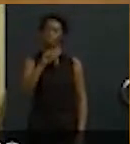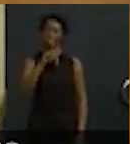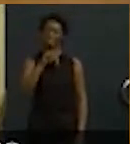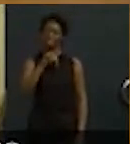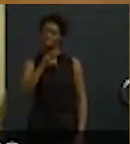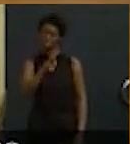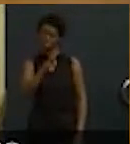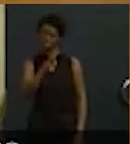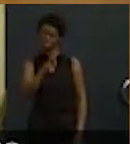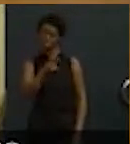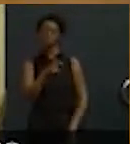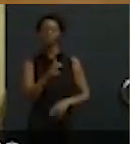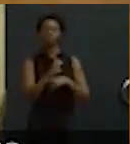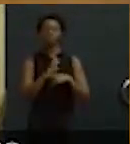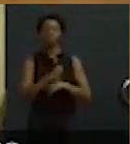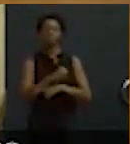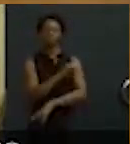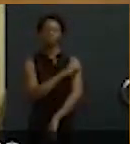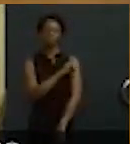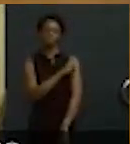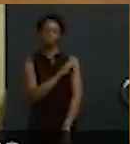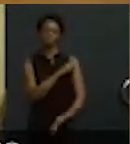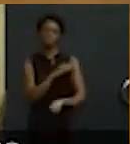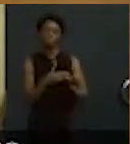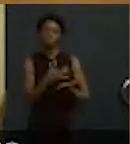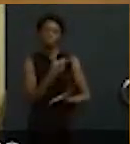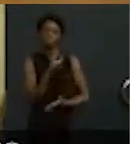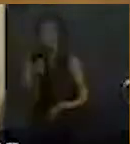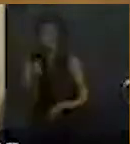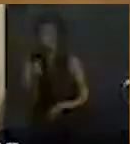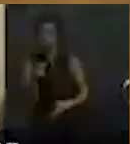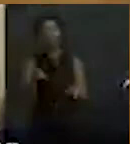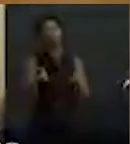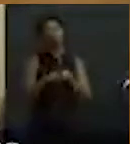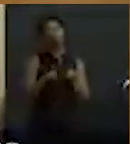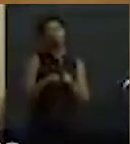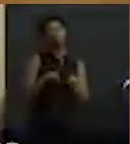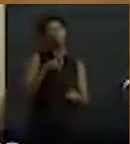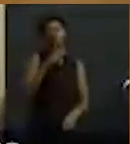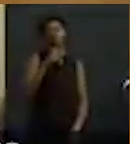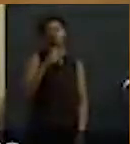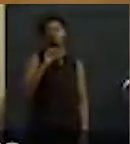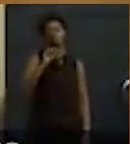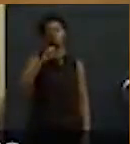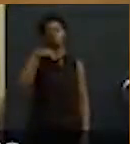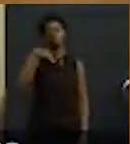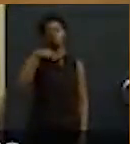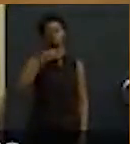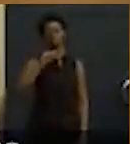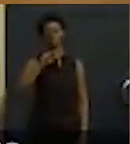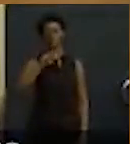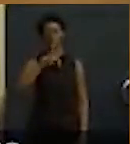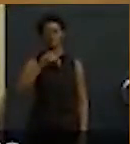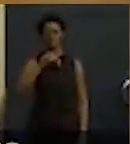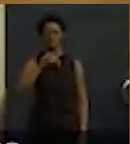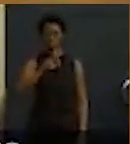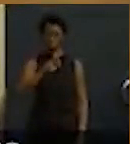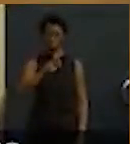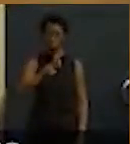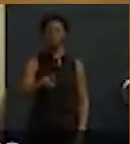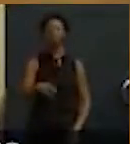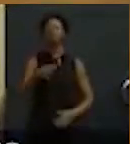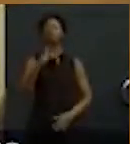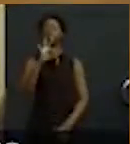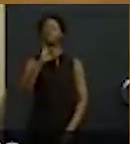2000, o nosso agraciado foi desembargador eleitoral do Tribunal Regional Eleitoral do Estado do Rio de